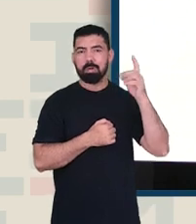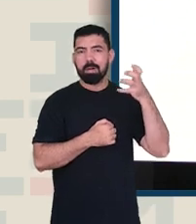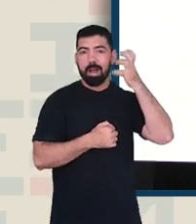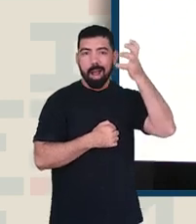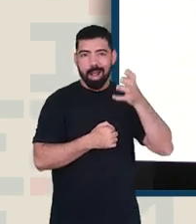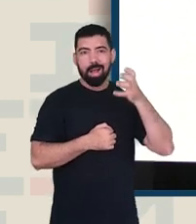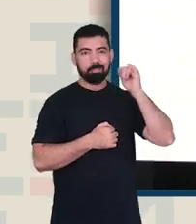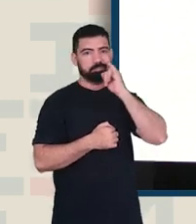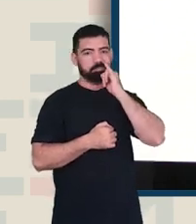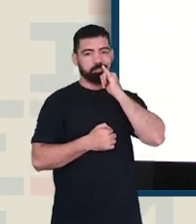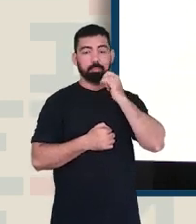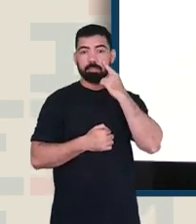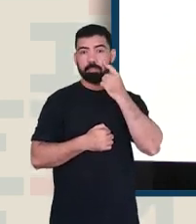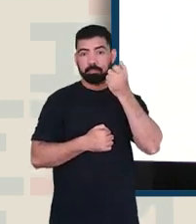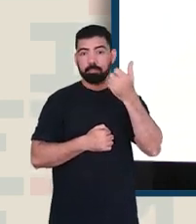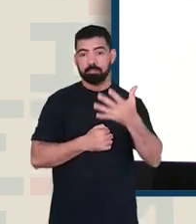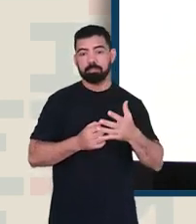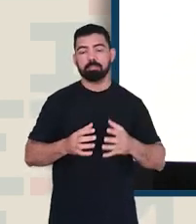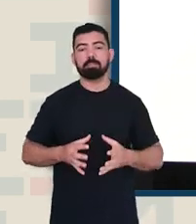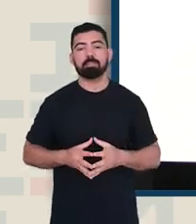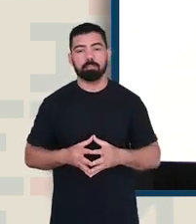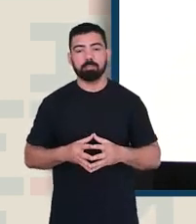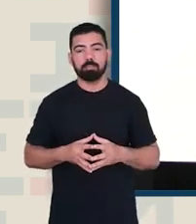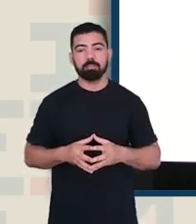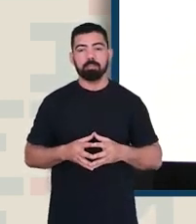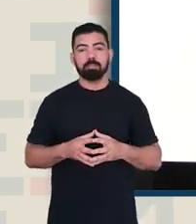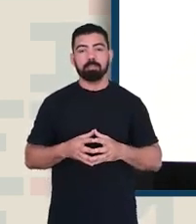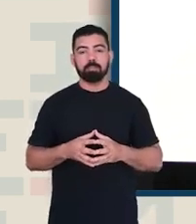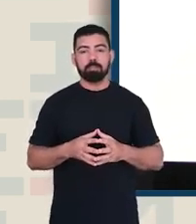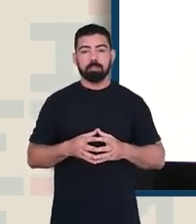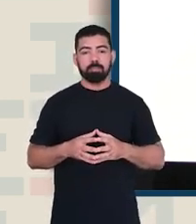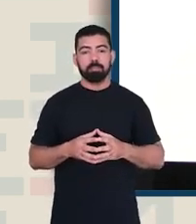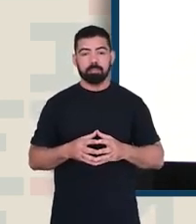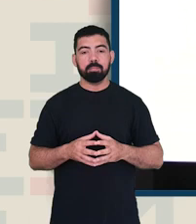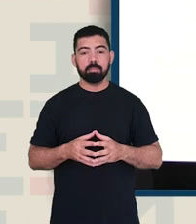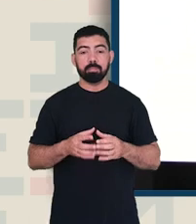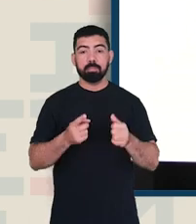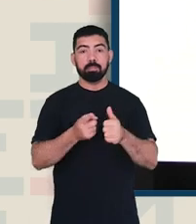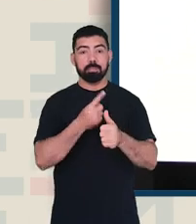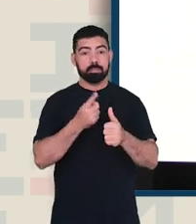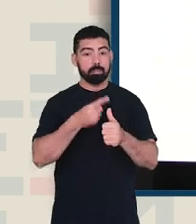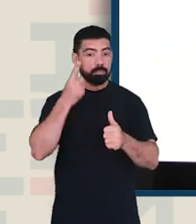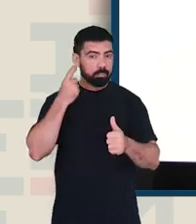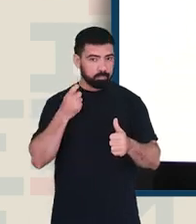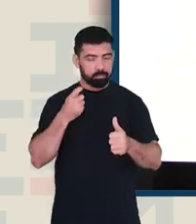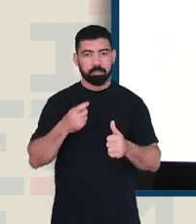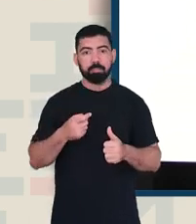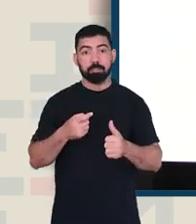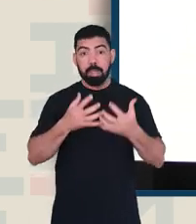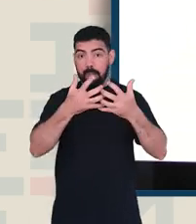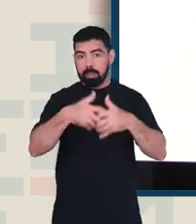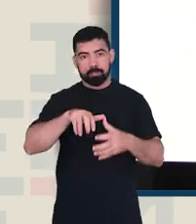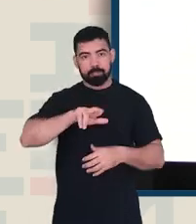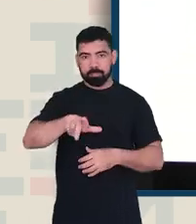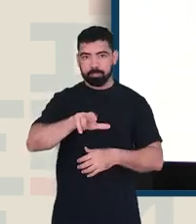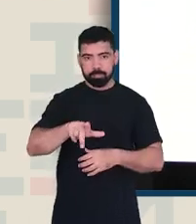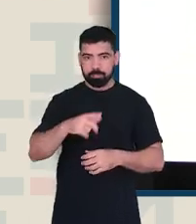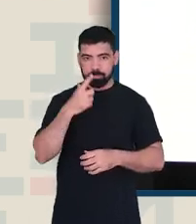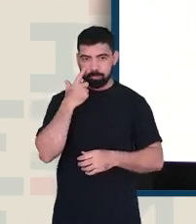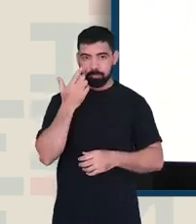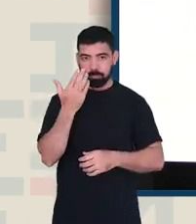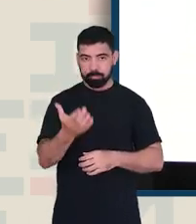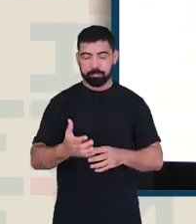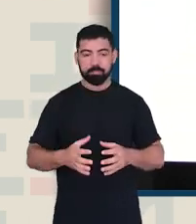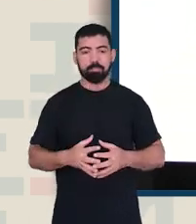Vamos escutar, então, por exemplo, onde está? Aqui. Um primeiro som inarmônico.